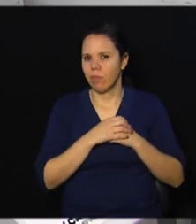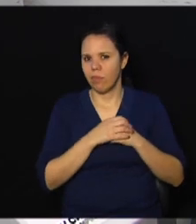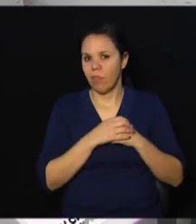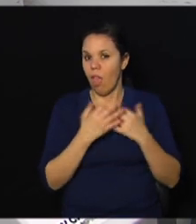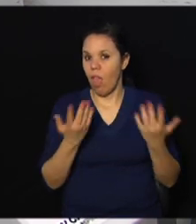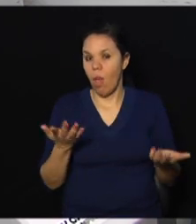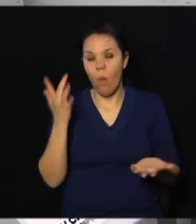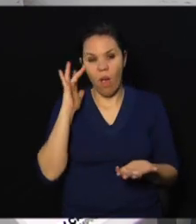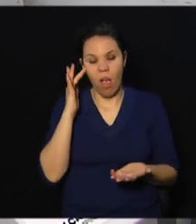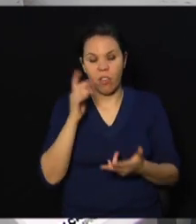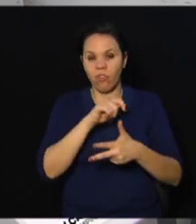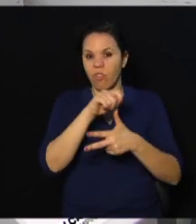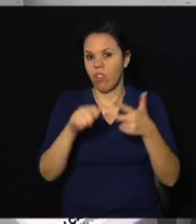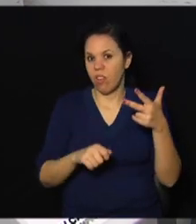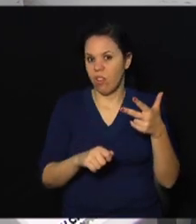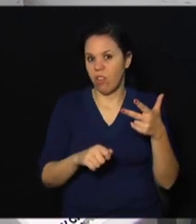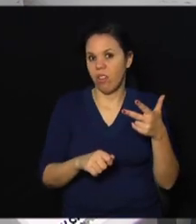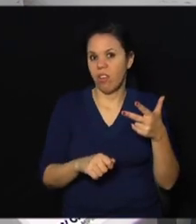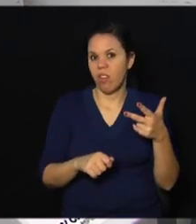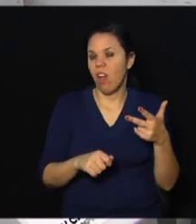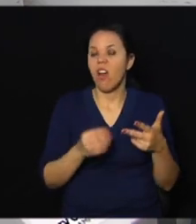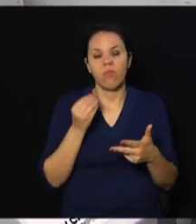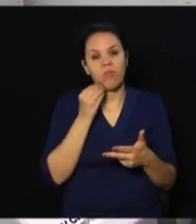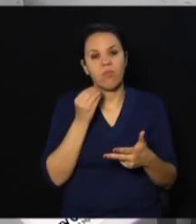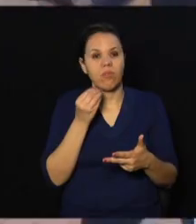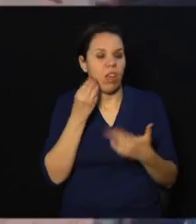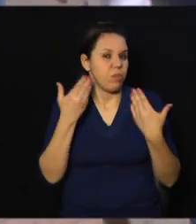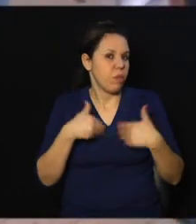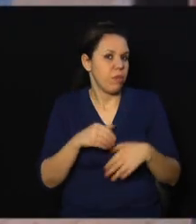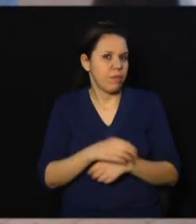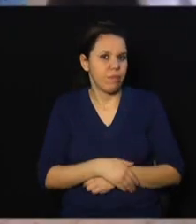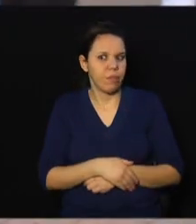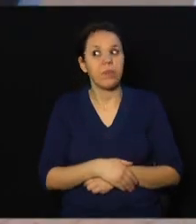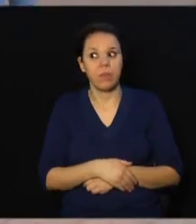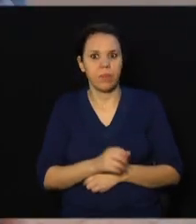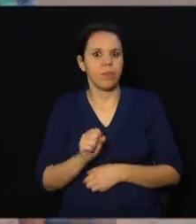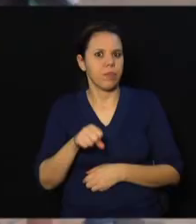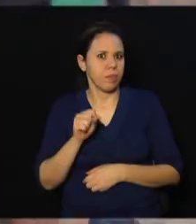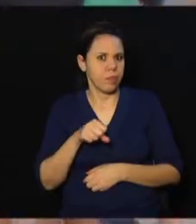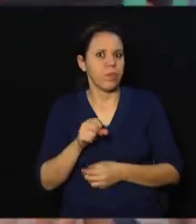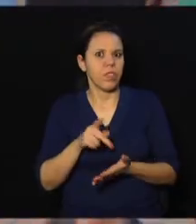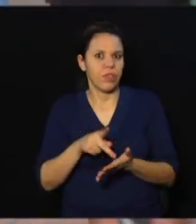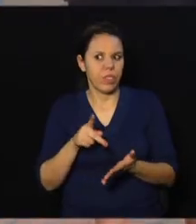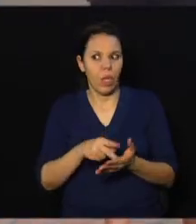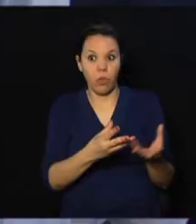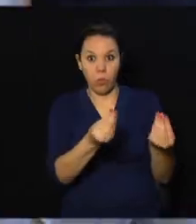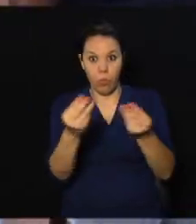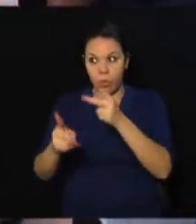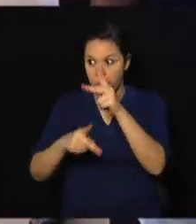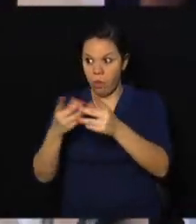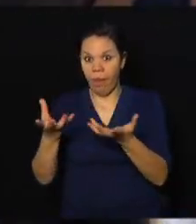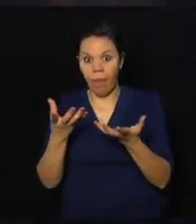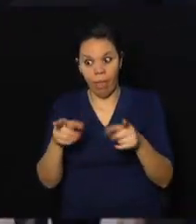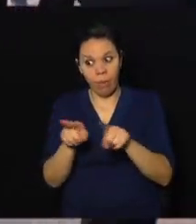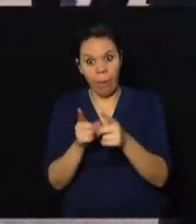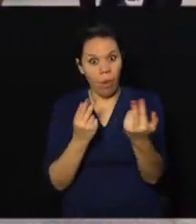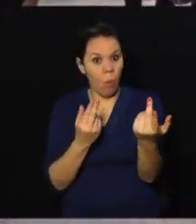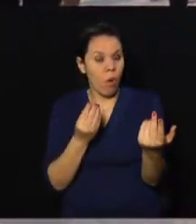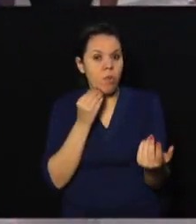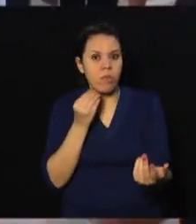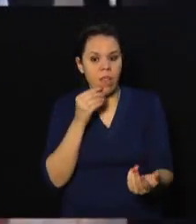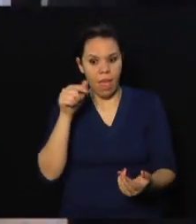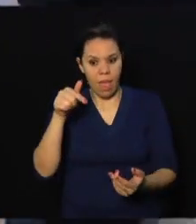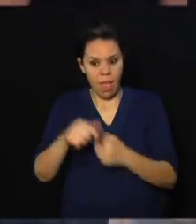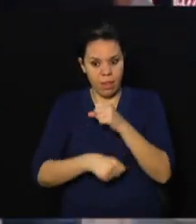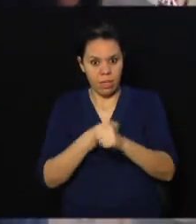então eu vejo o Enem como uma oportunidade para mim. Oportunidade que muita gente quer. Só este ano, mais